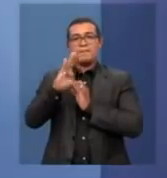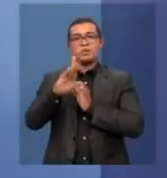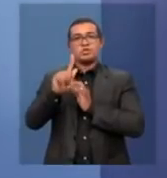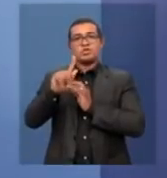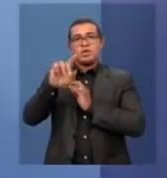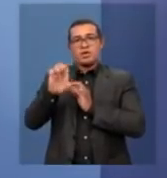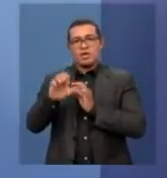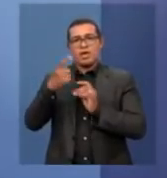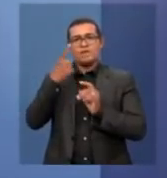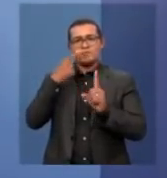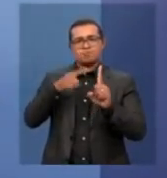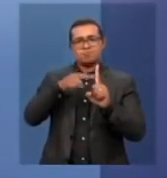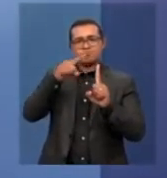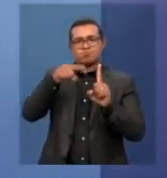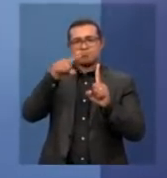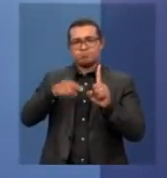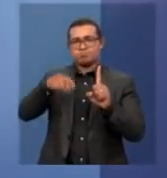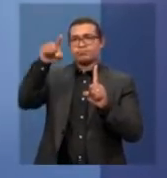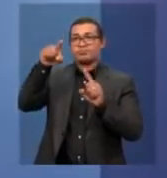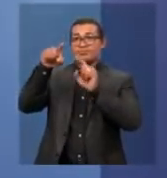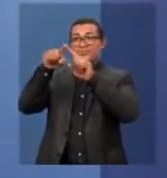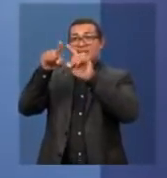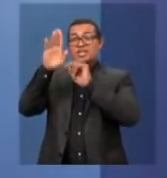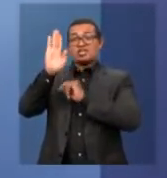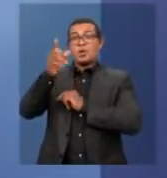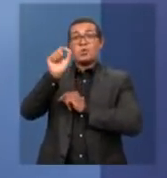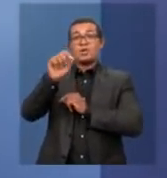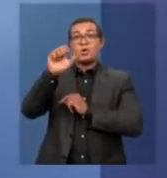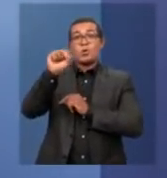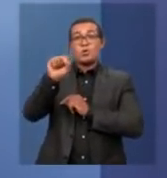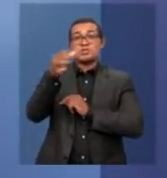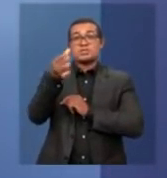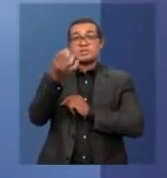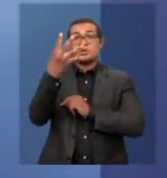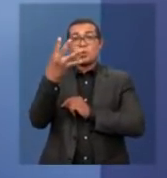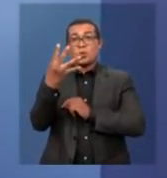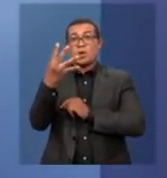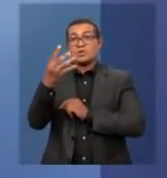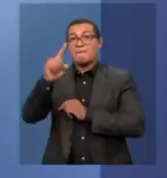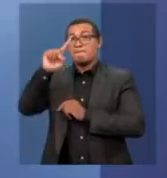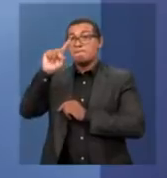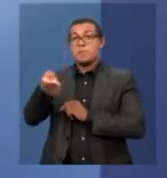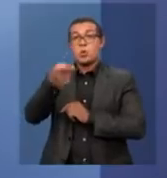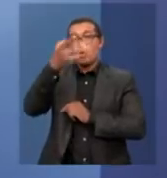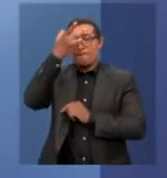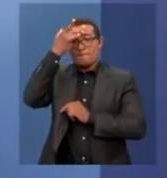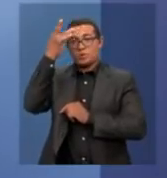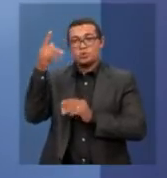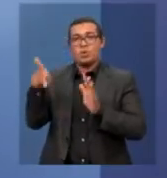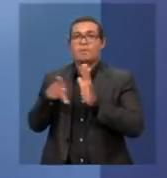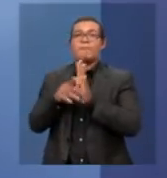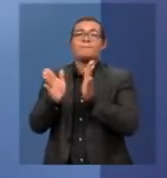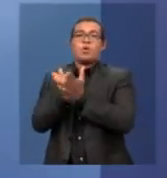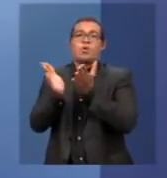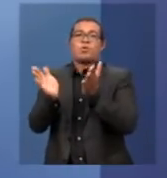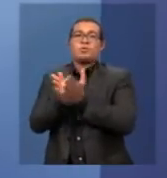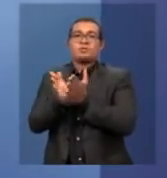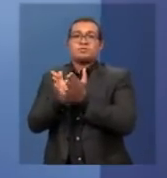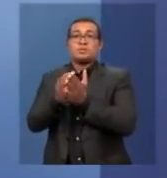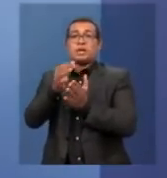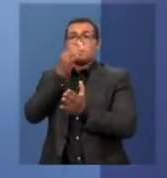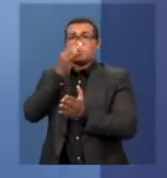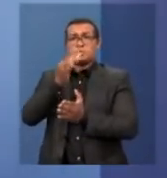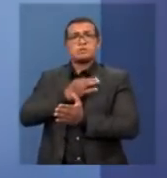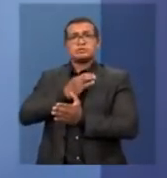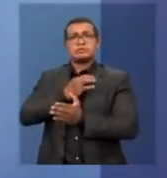partir daquela data já tinha 864 mil pessoas na linha da pobreza eu acho que o estado não pode